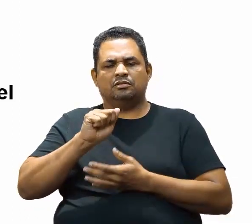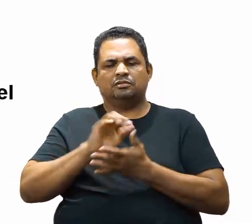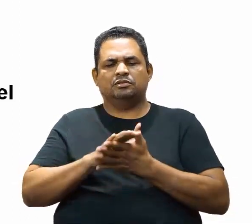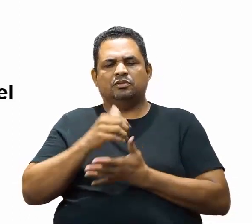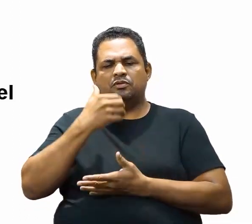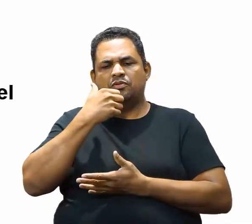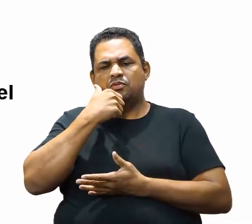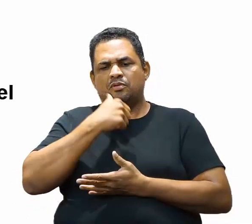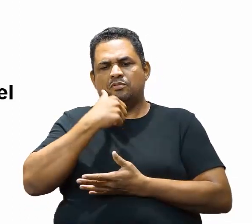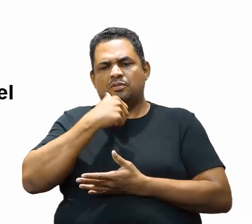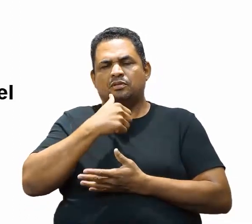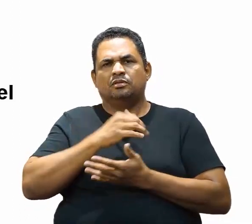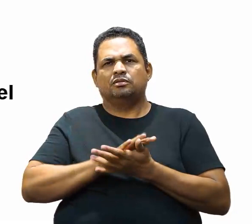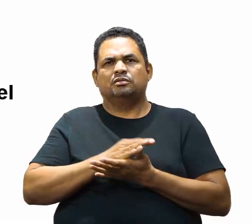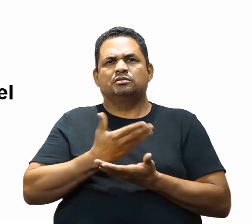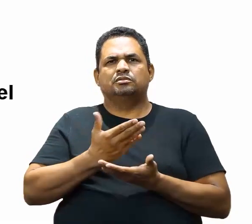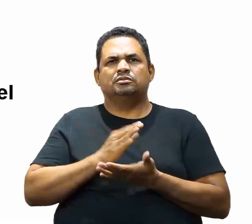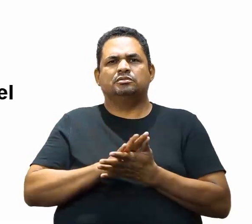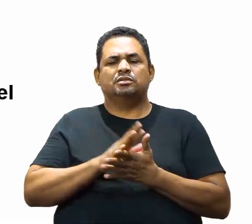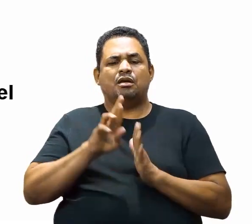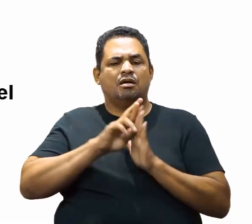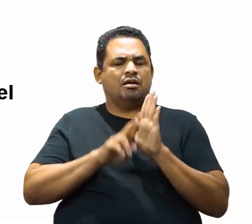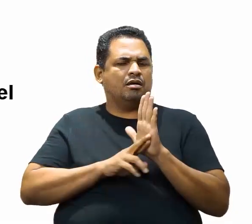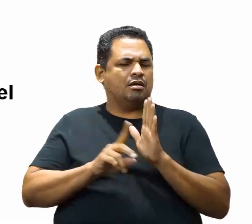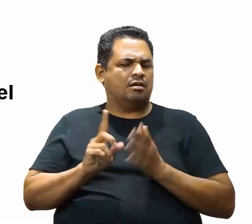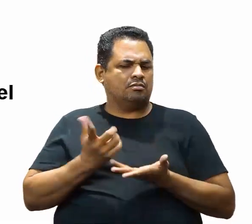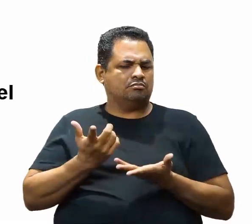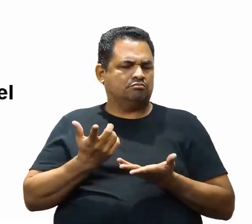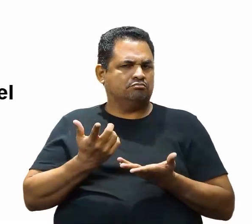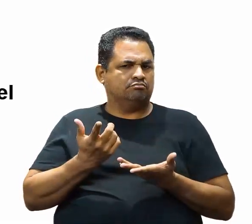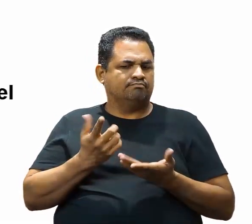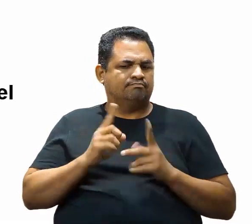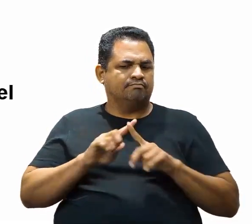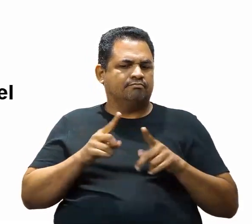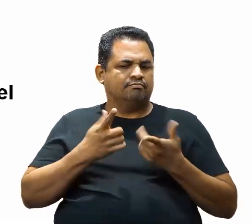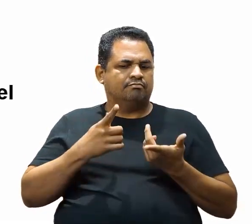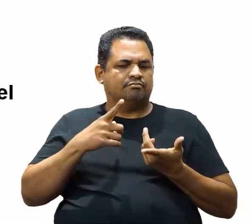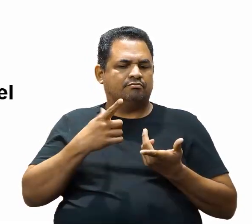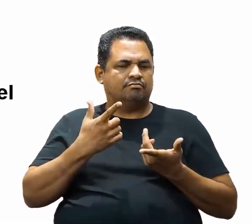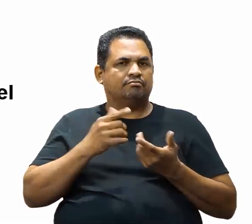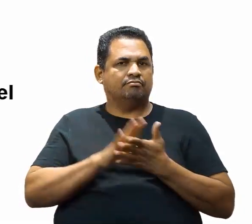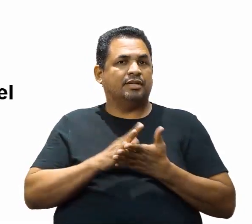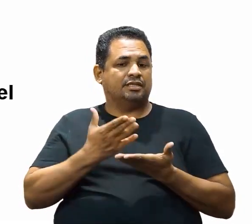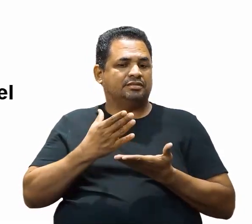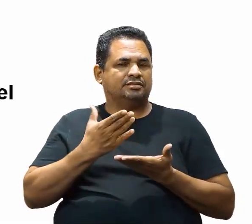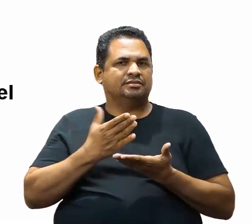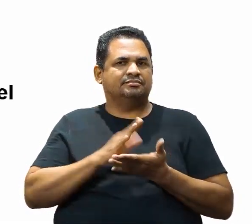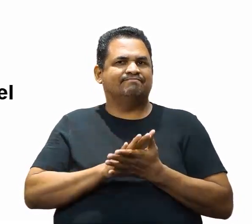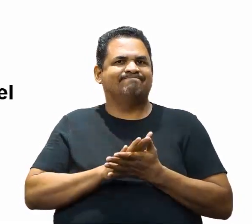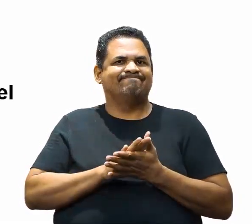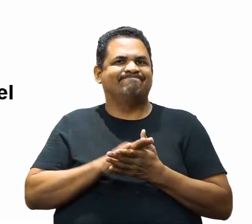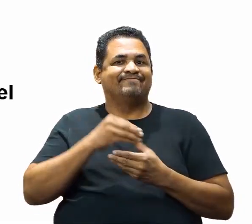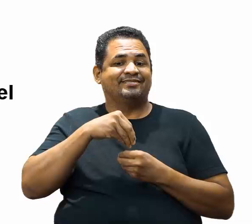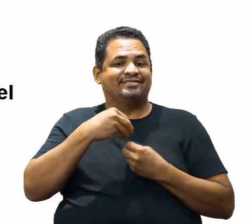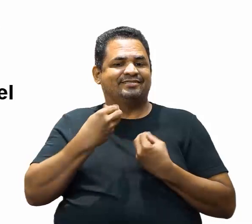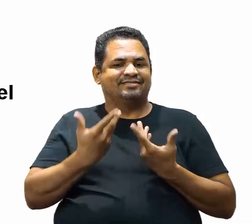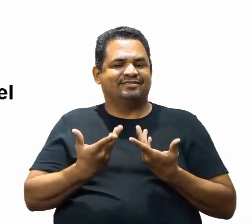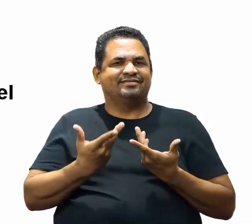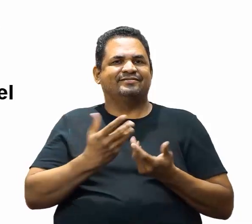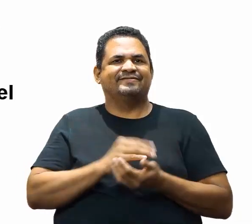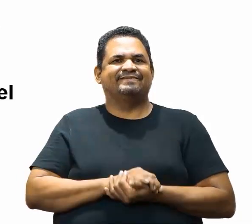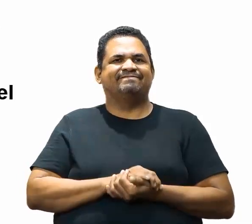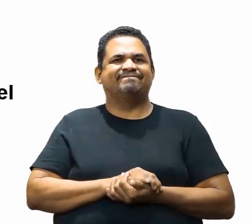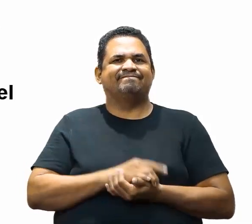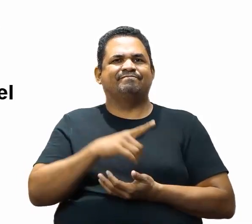Mas isso é uma regra? Não, é uma regra. Mas é uma regra que não tem exceção? Não, toda regra tem a sua exceção. E